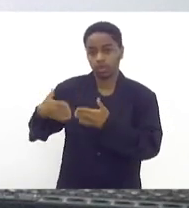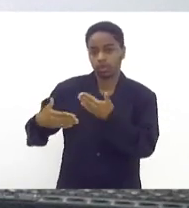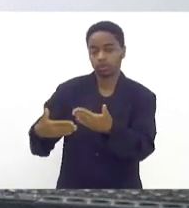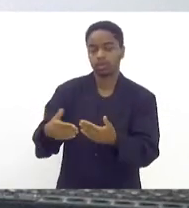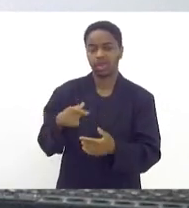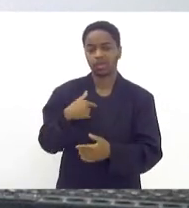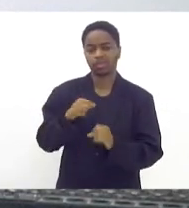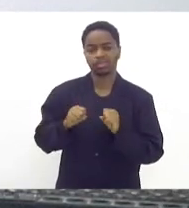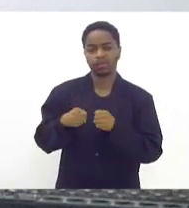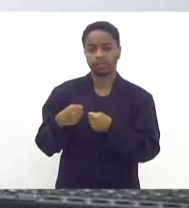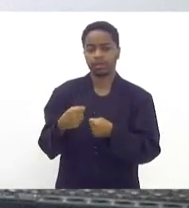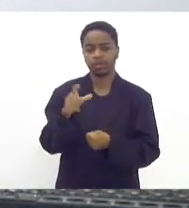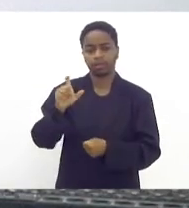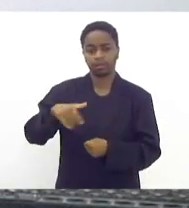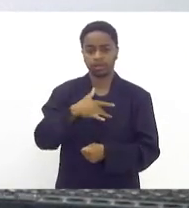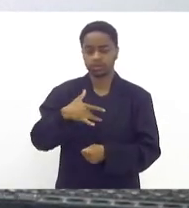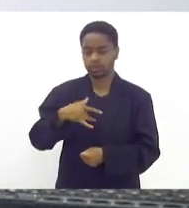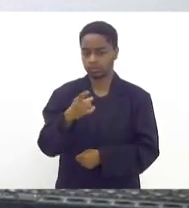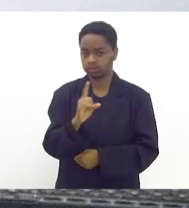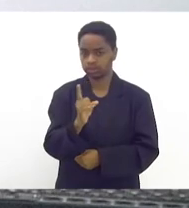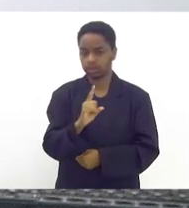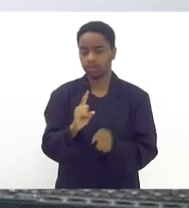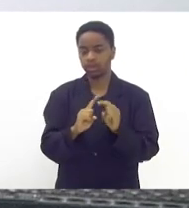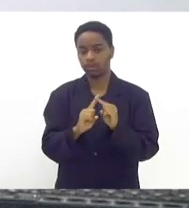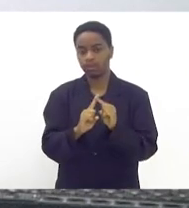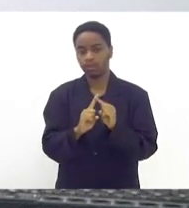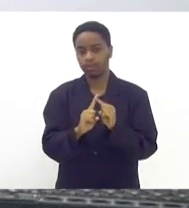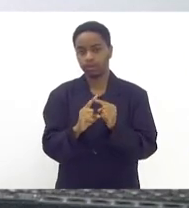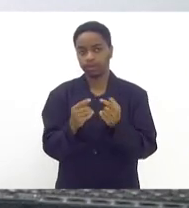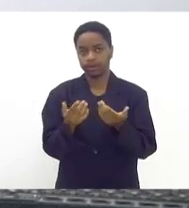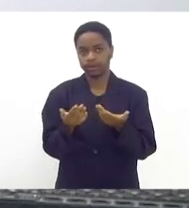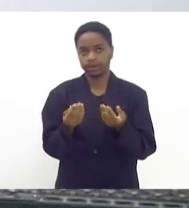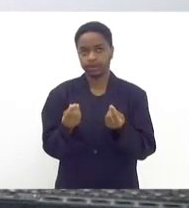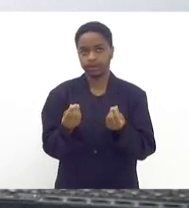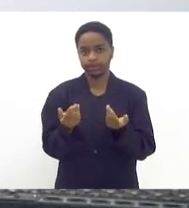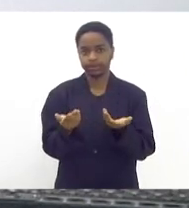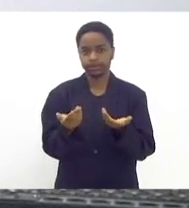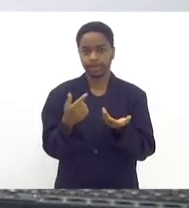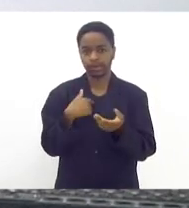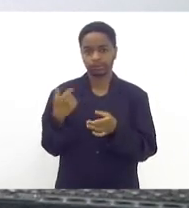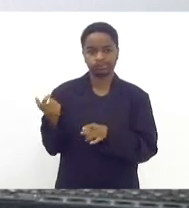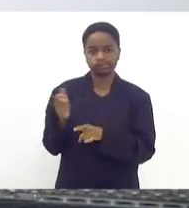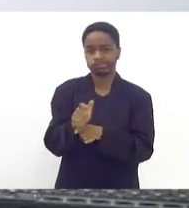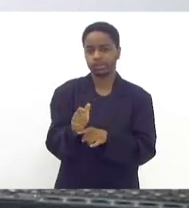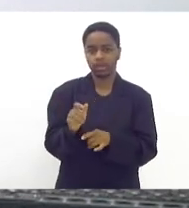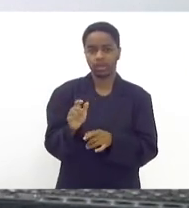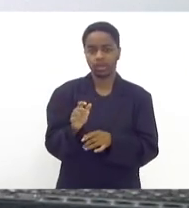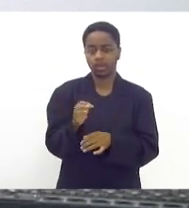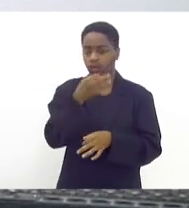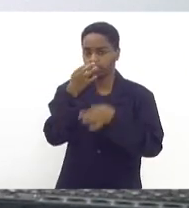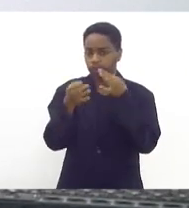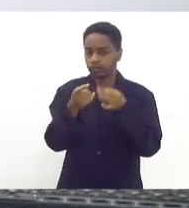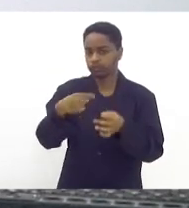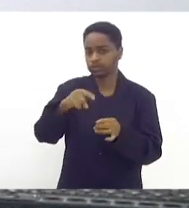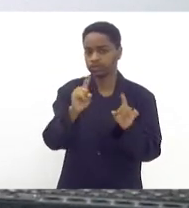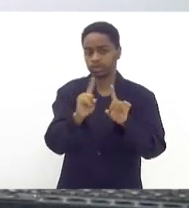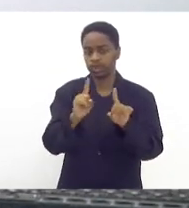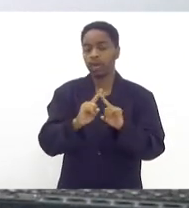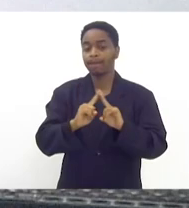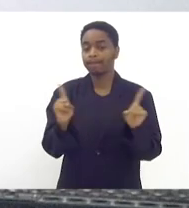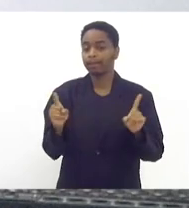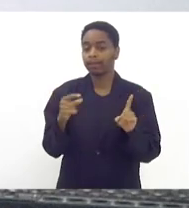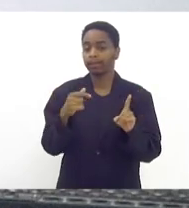para defender plano não tô eh eh eh criticando o posicionamento de ninguém aqui só tô chamando